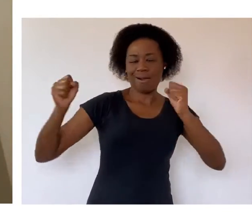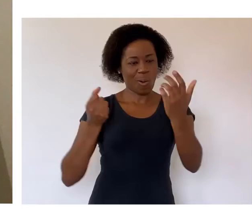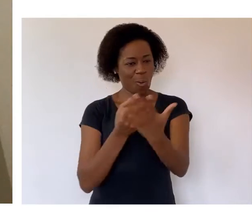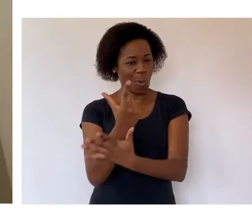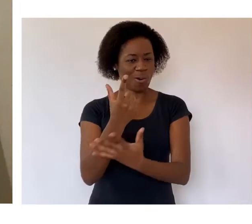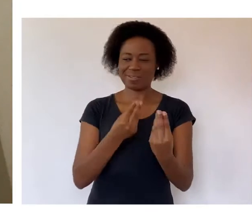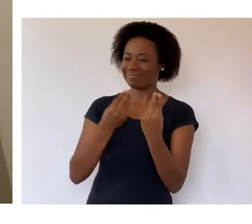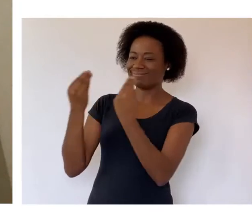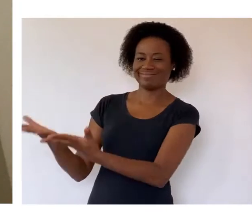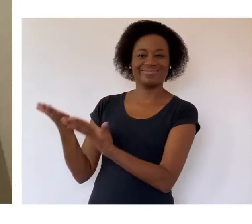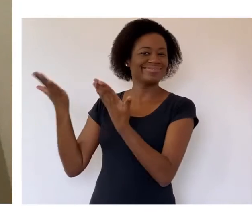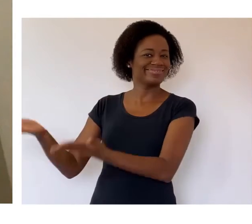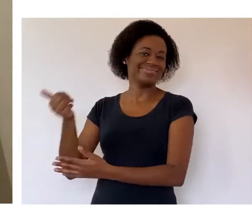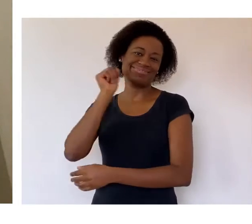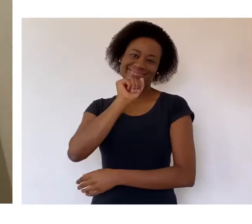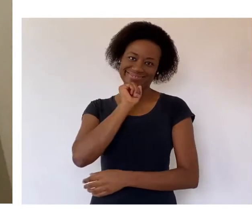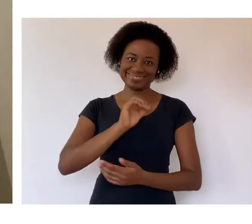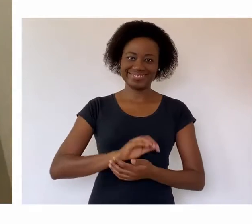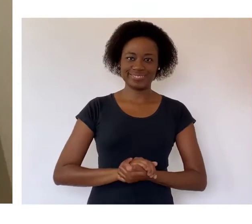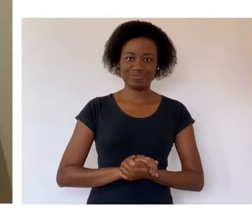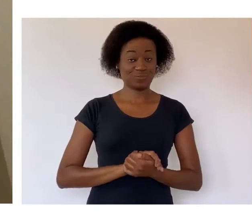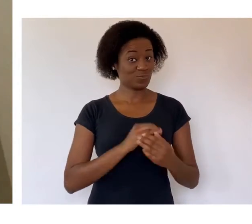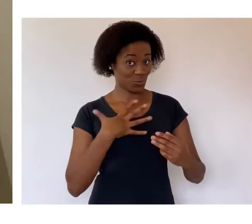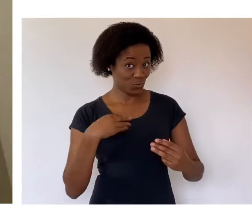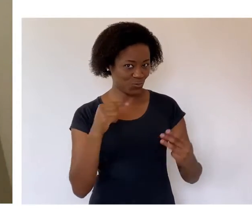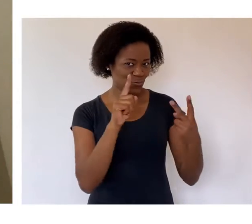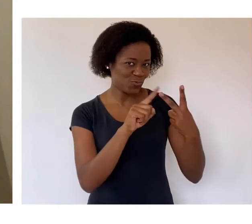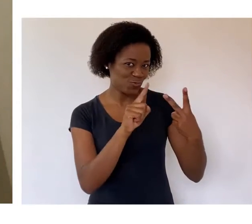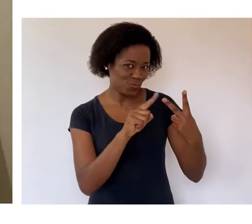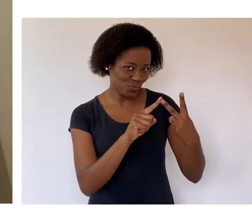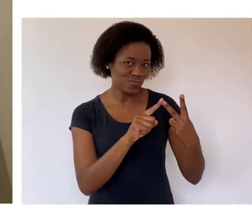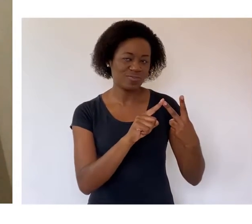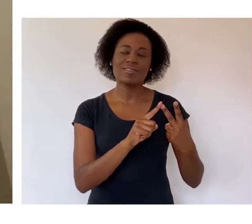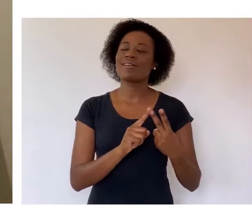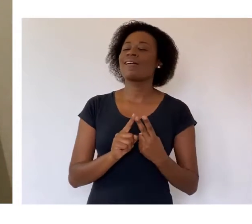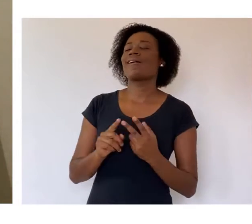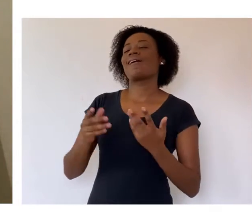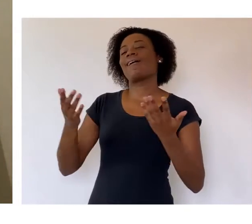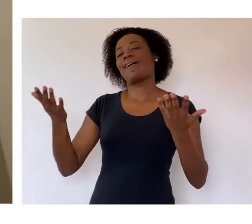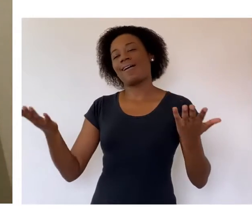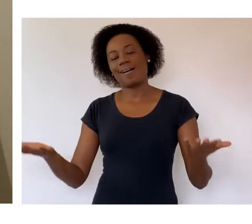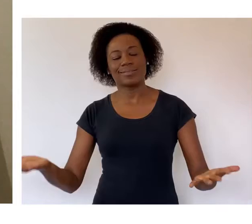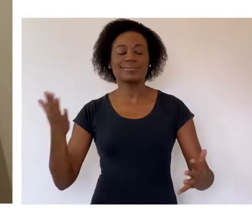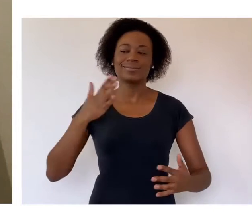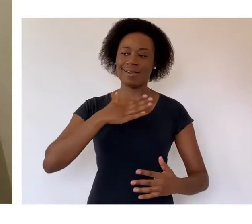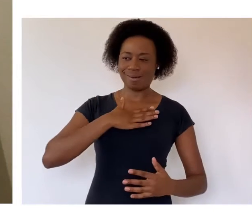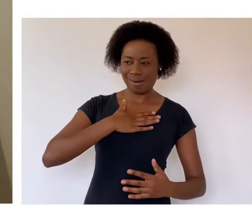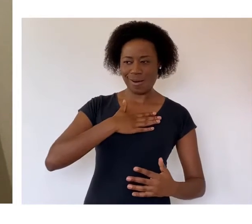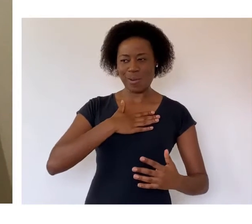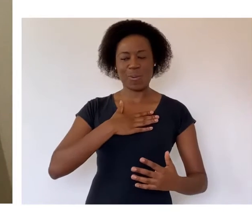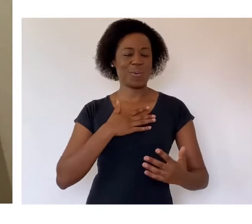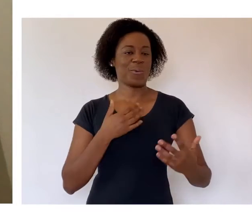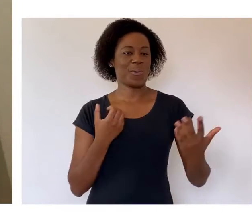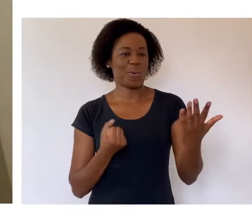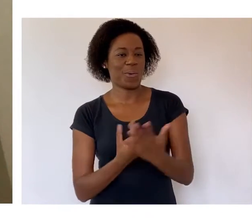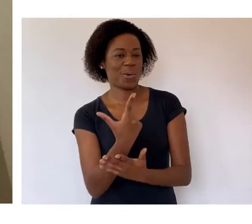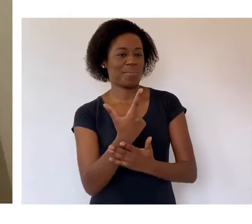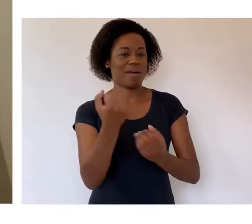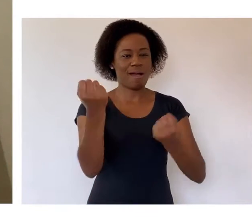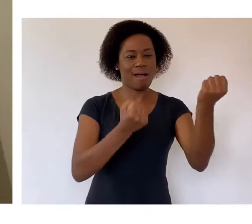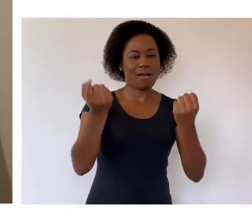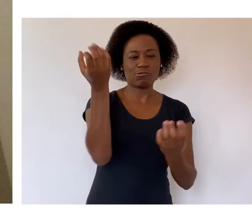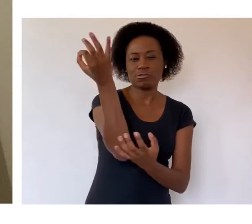mãe, linda." O segundo: "Ah, eu mandei para ela uma super